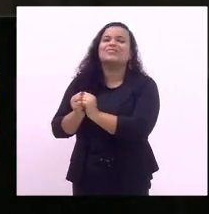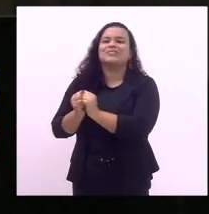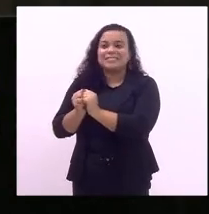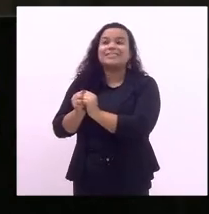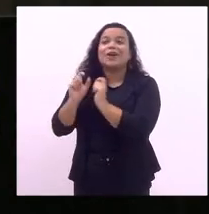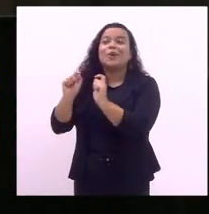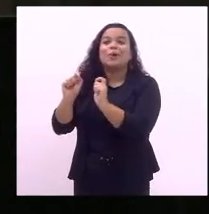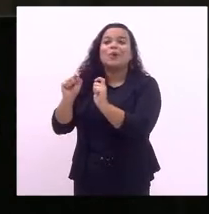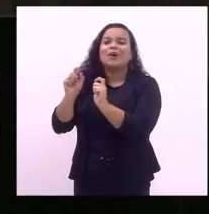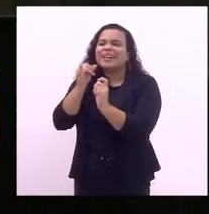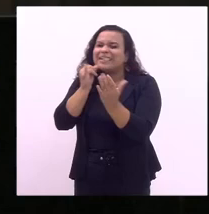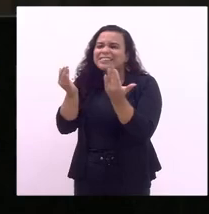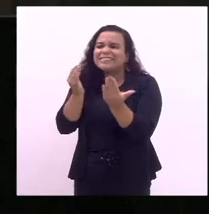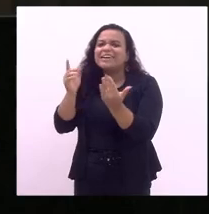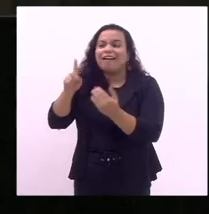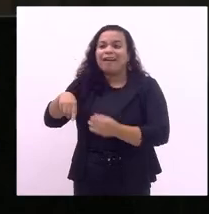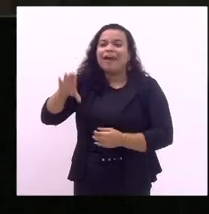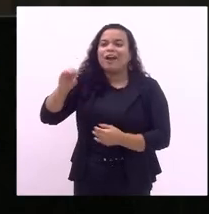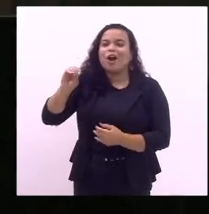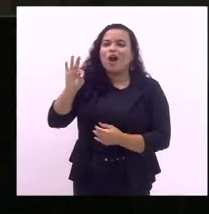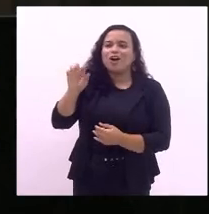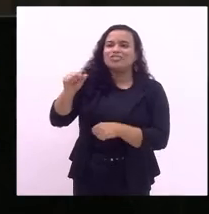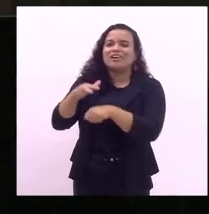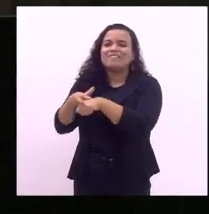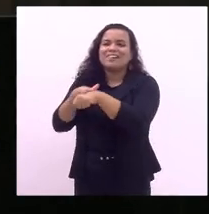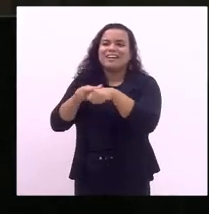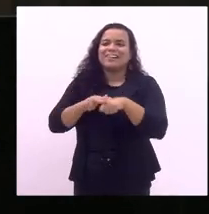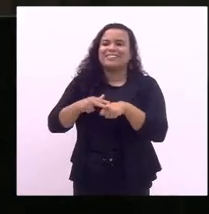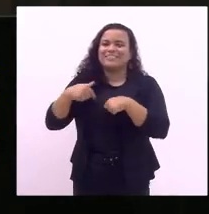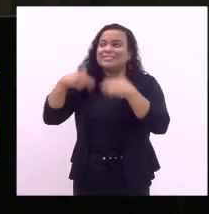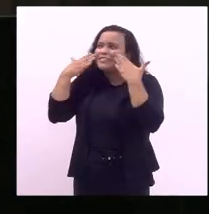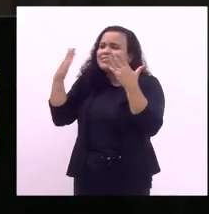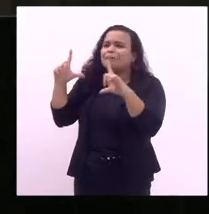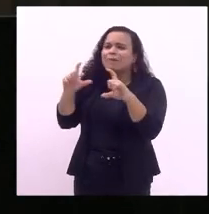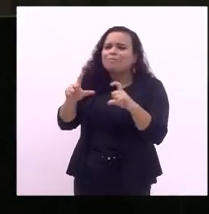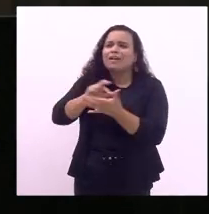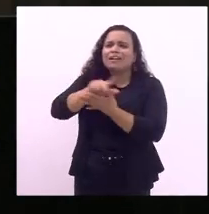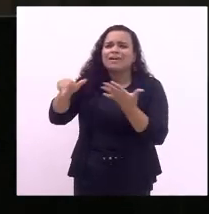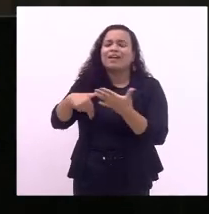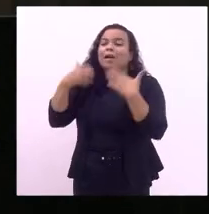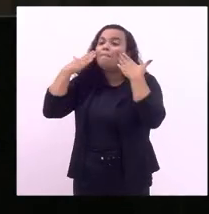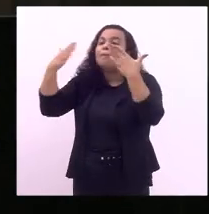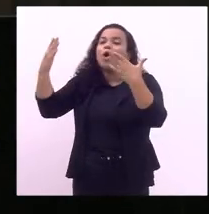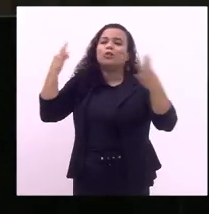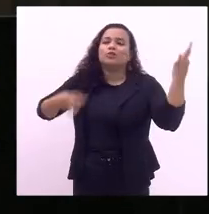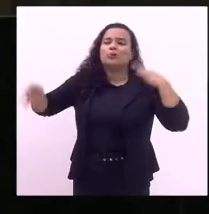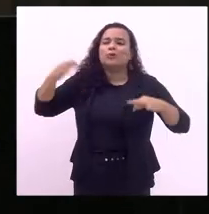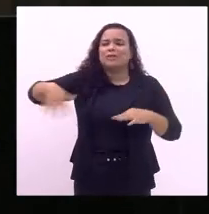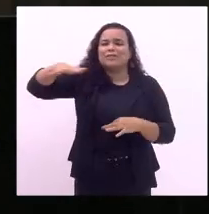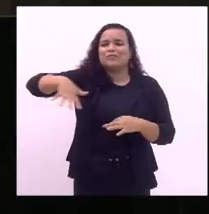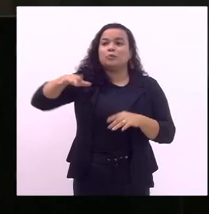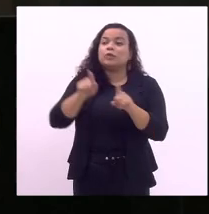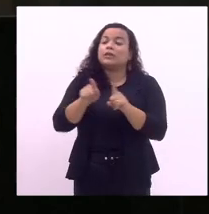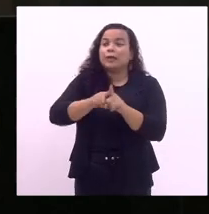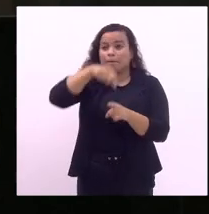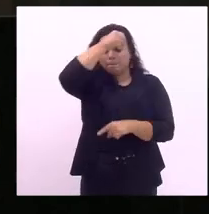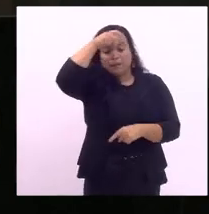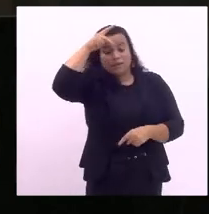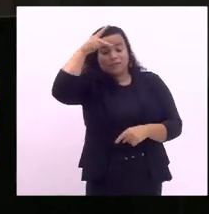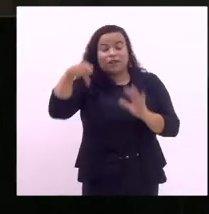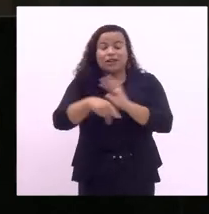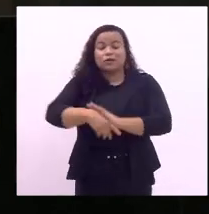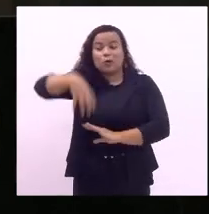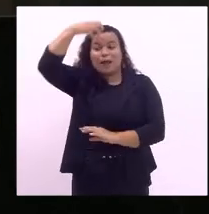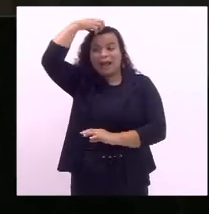Verde para vender lá o turismo da nossa região também, mas como do prefeito Fernando Jordão, de Angra dos